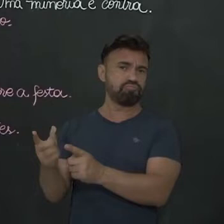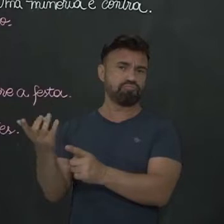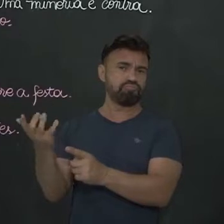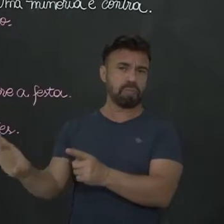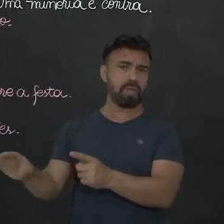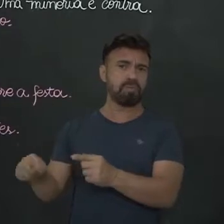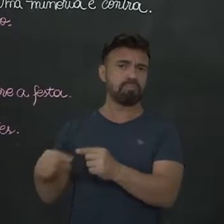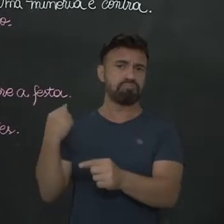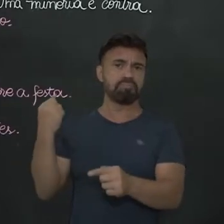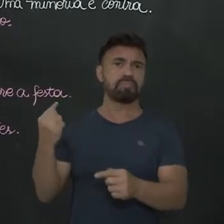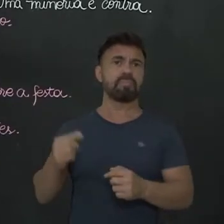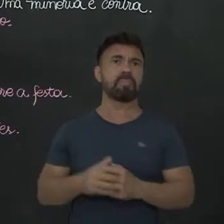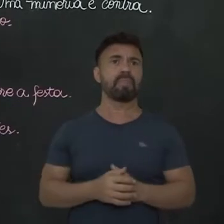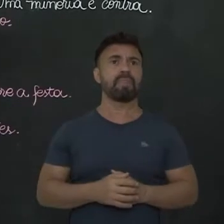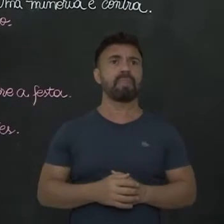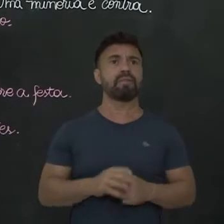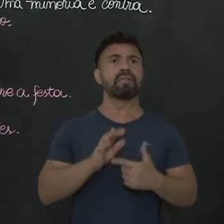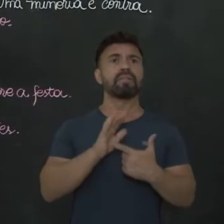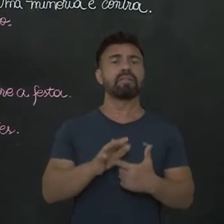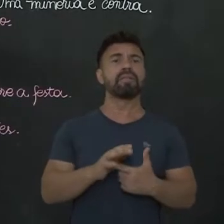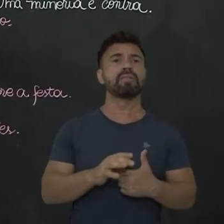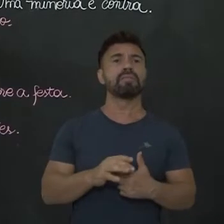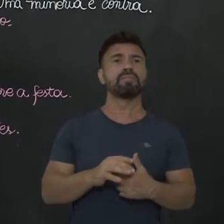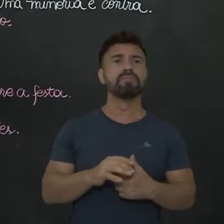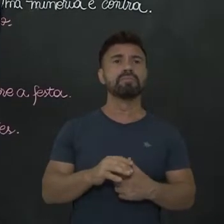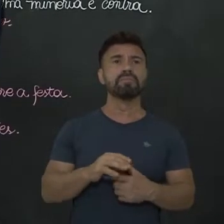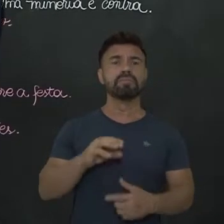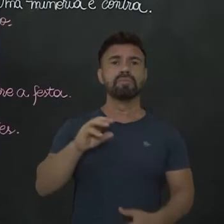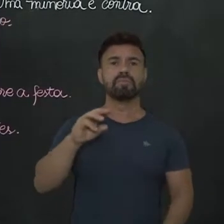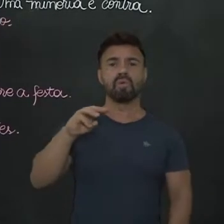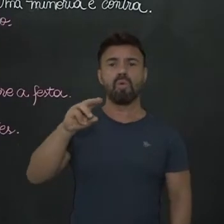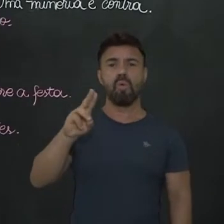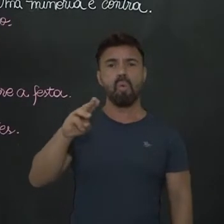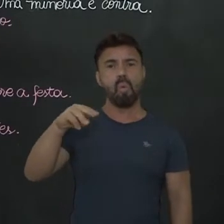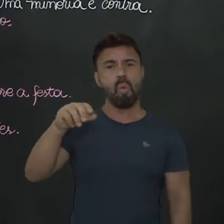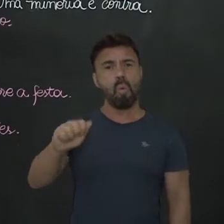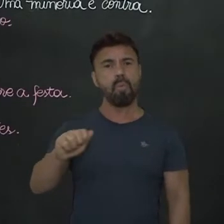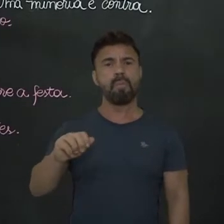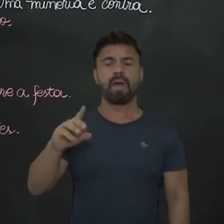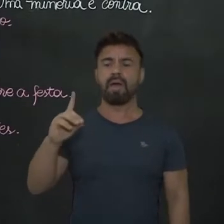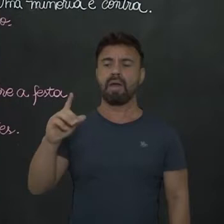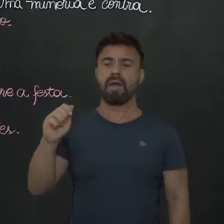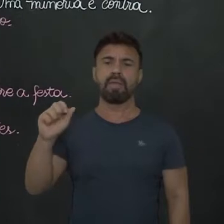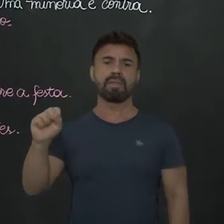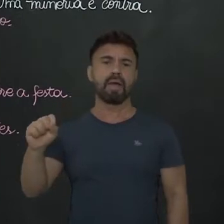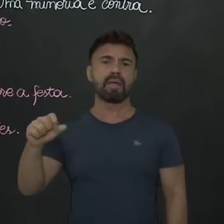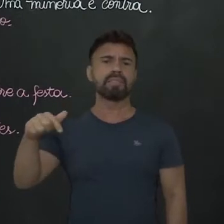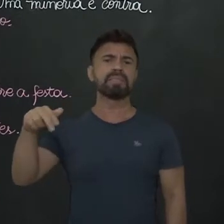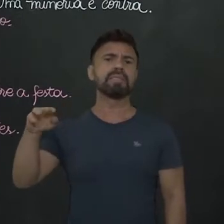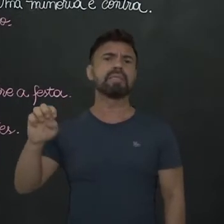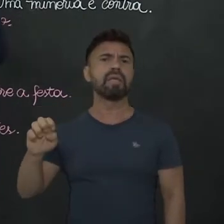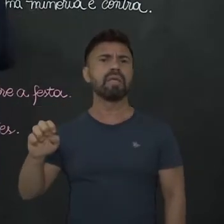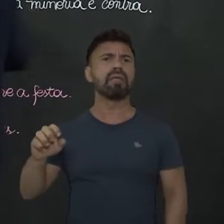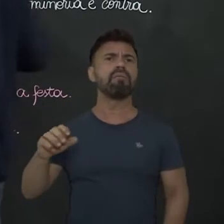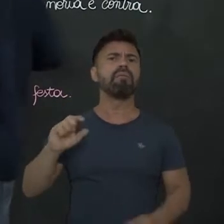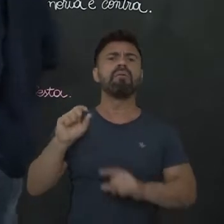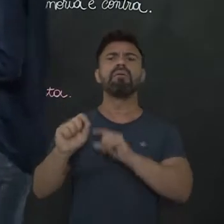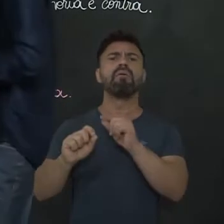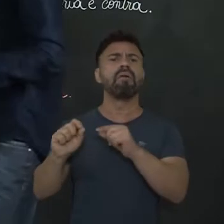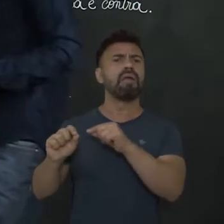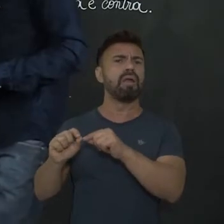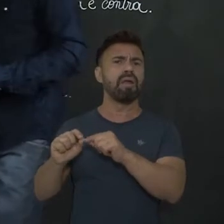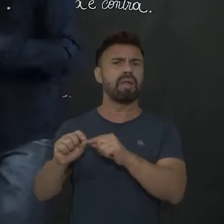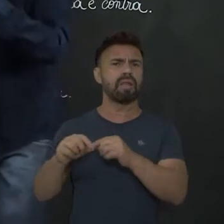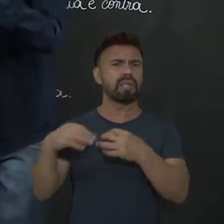no plural. Expressões como uma das que, um dos que. A escritora foi uma das que mais impressionaram o